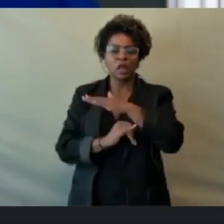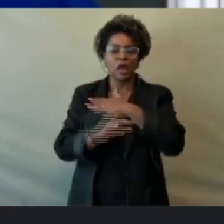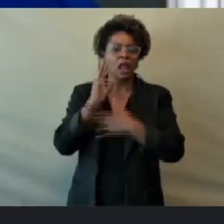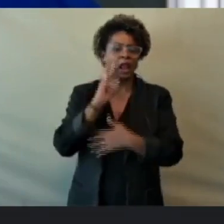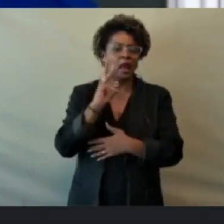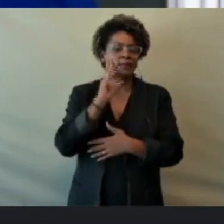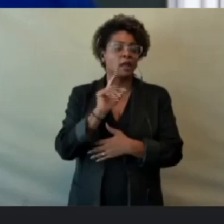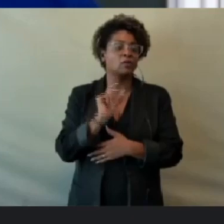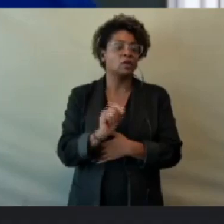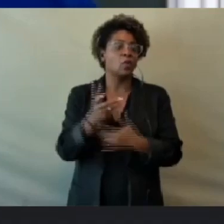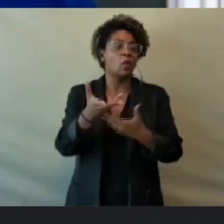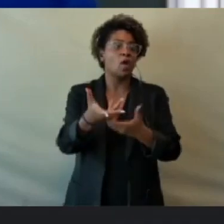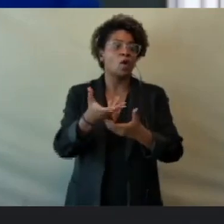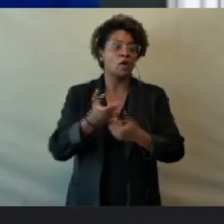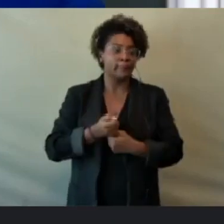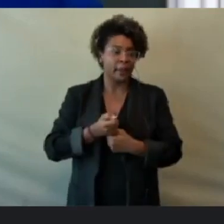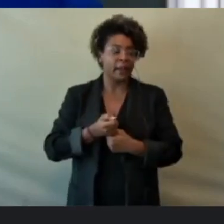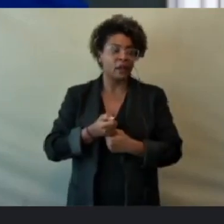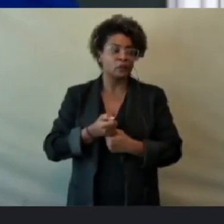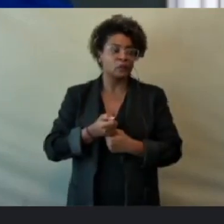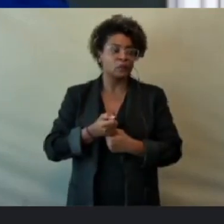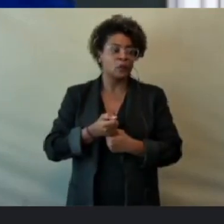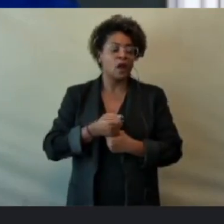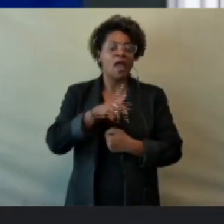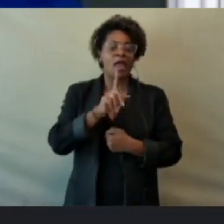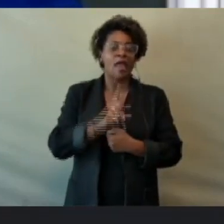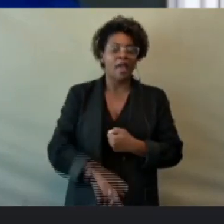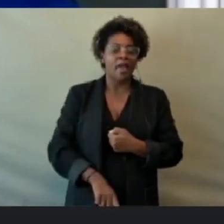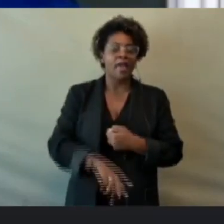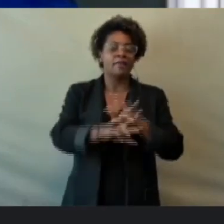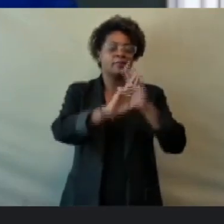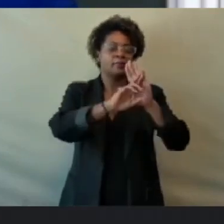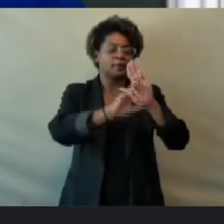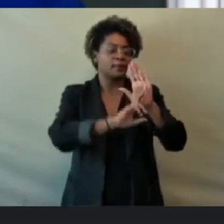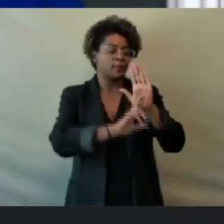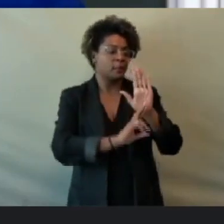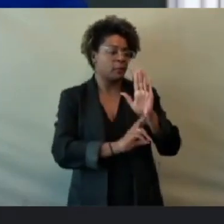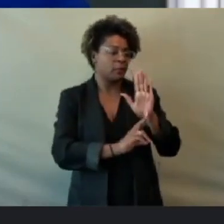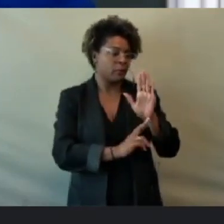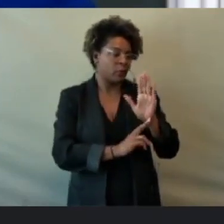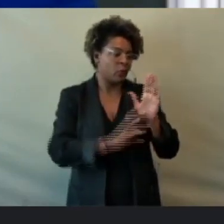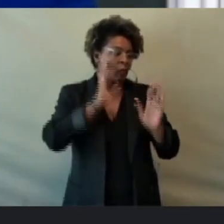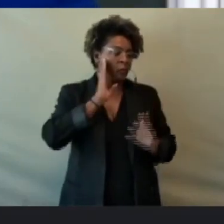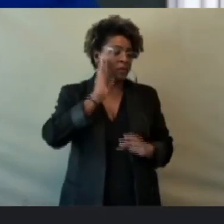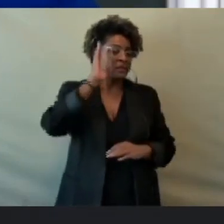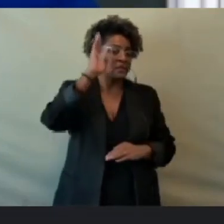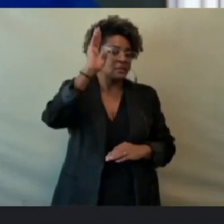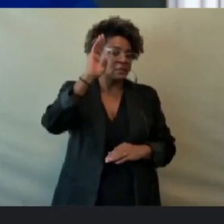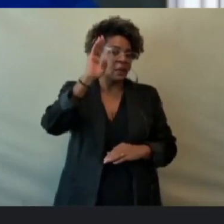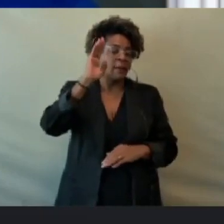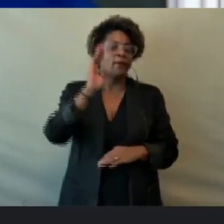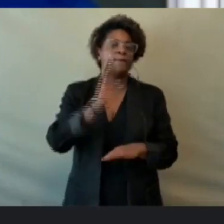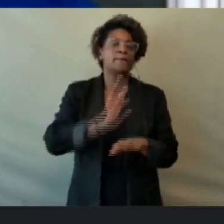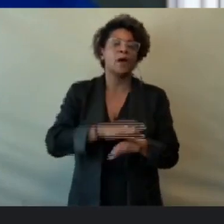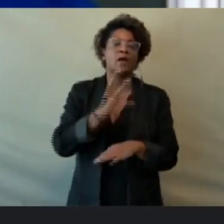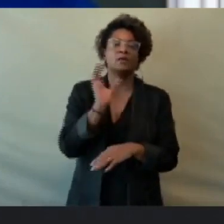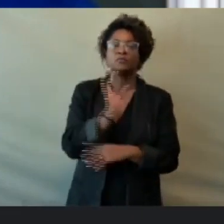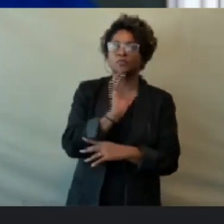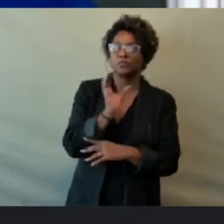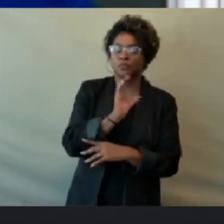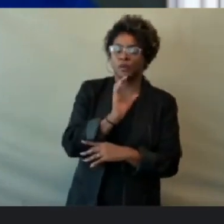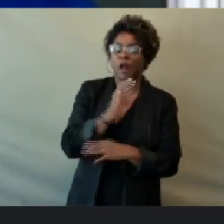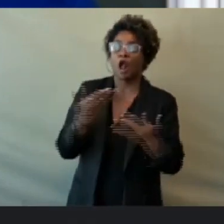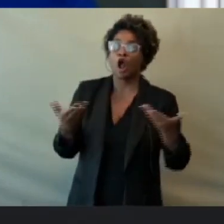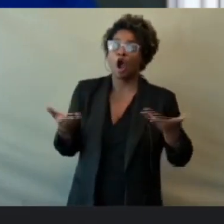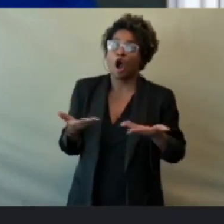regido pelos princípios da excepcionalidade e da brevidade e atualmente no município o nosso fluxo se